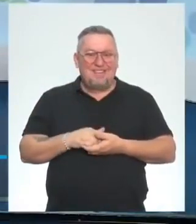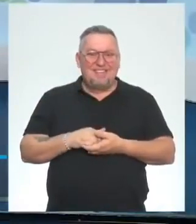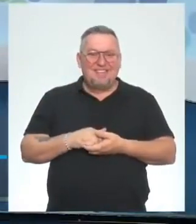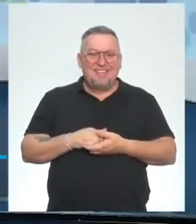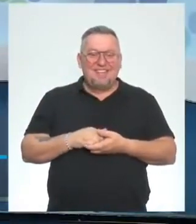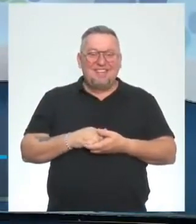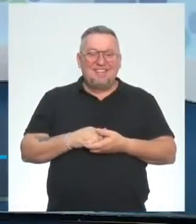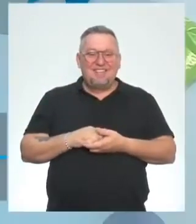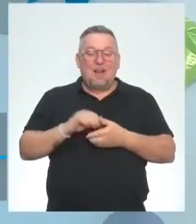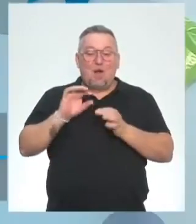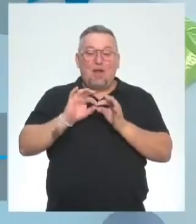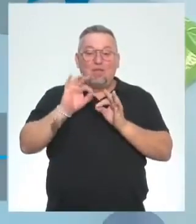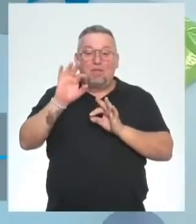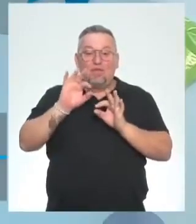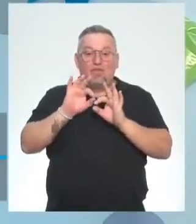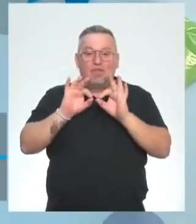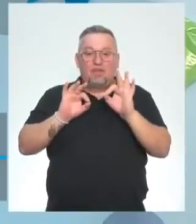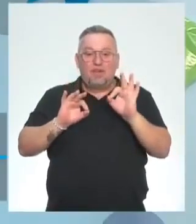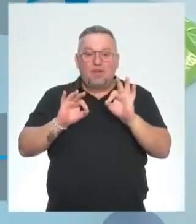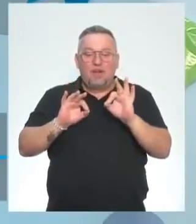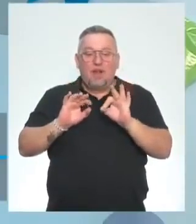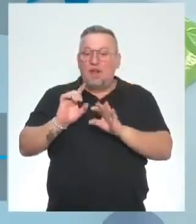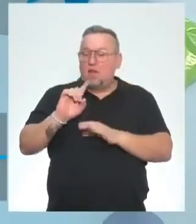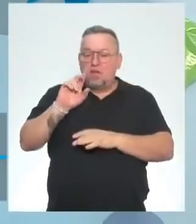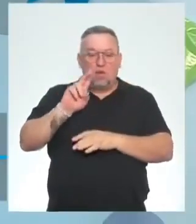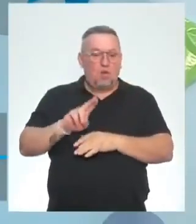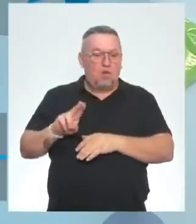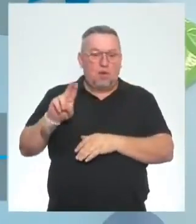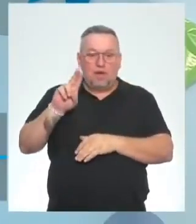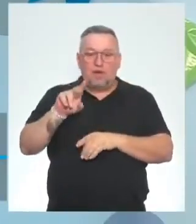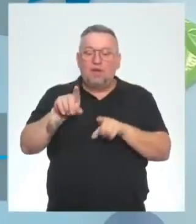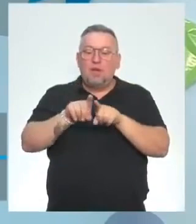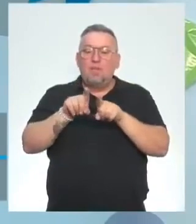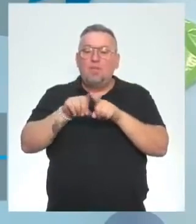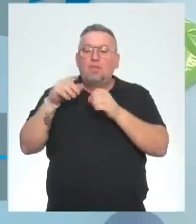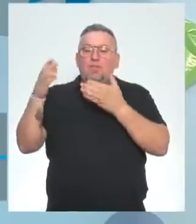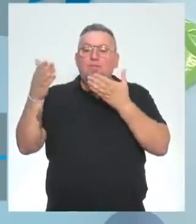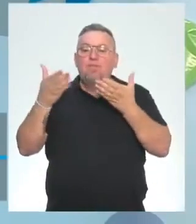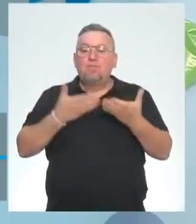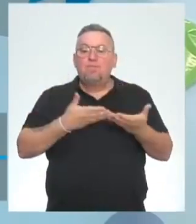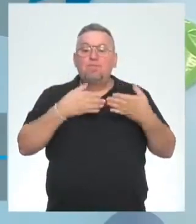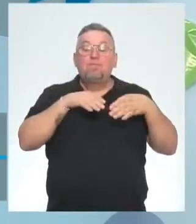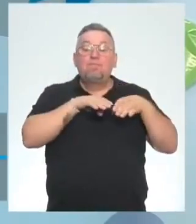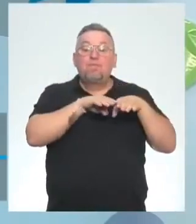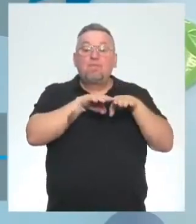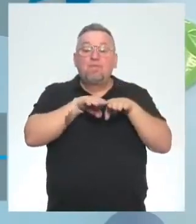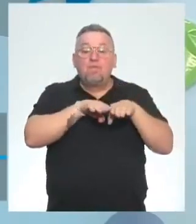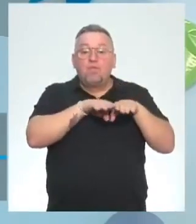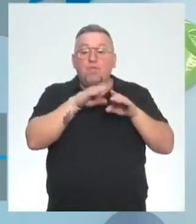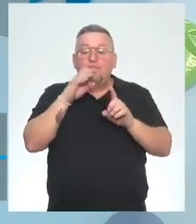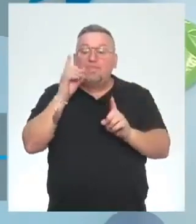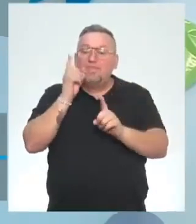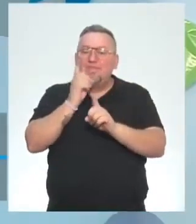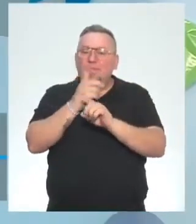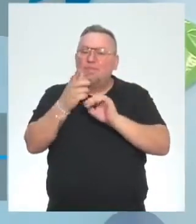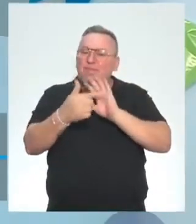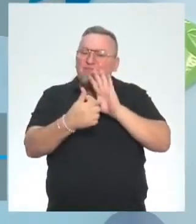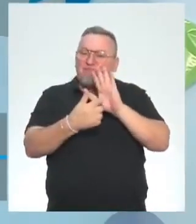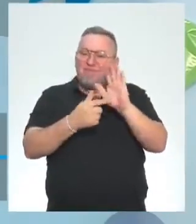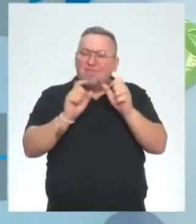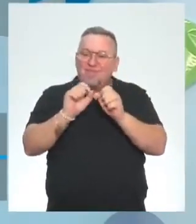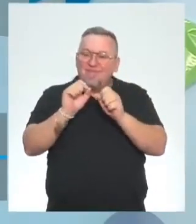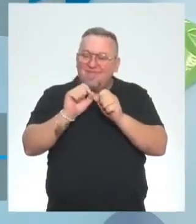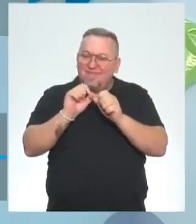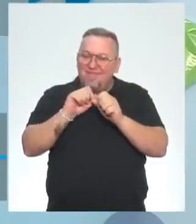Então, as medidas, né? Essas medidas não são usuais. E aí eu trouxe alguns padrões para a gente identificar, para tentar fazer algumas